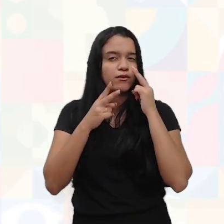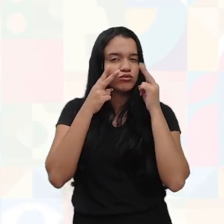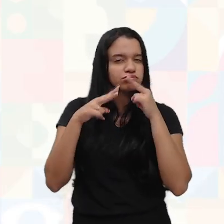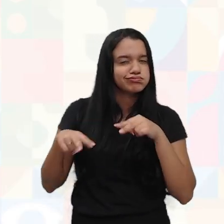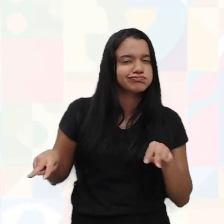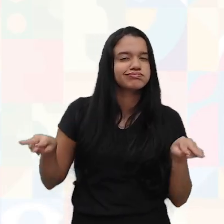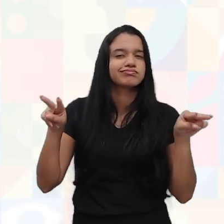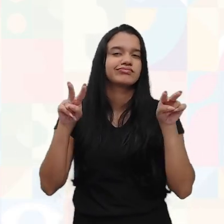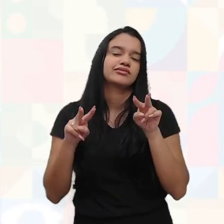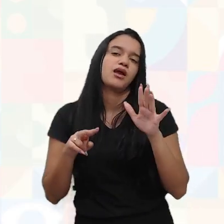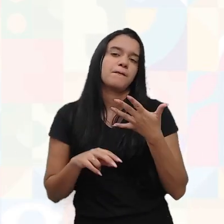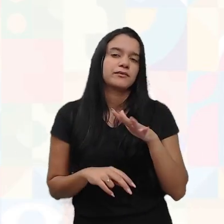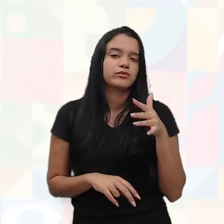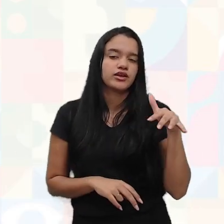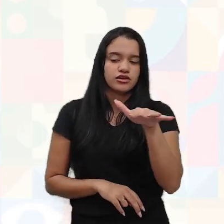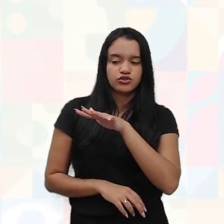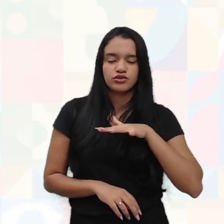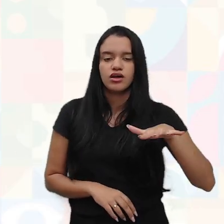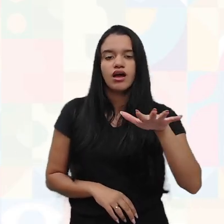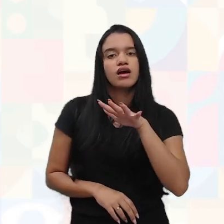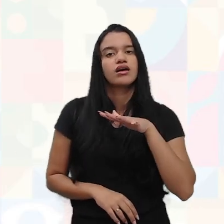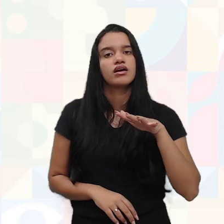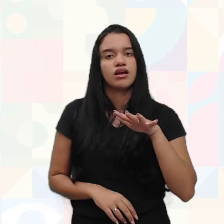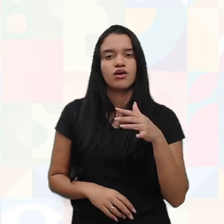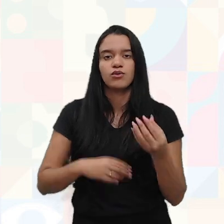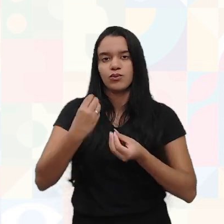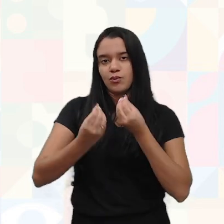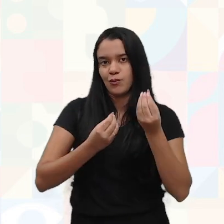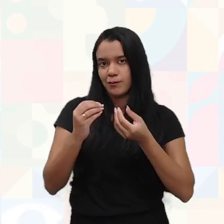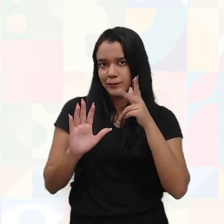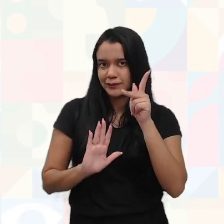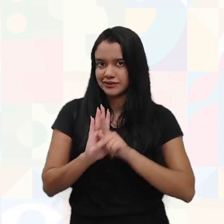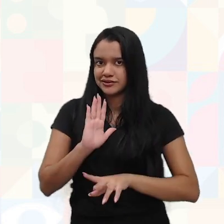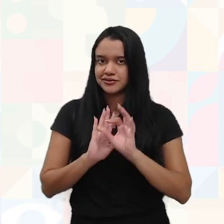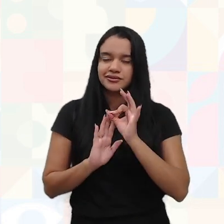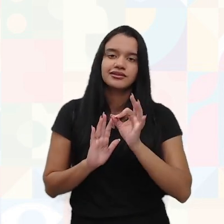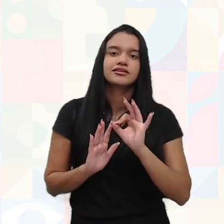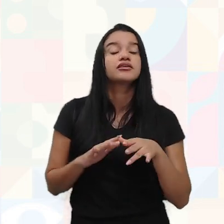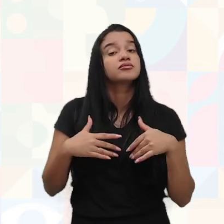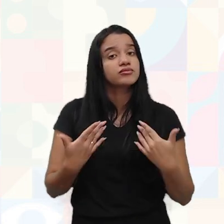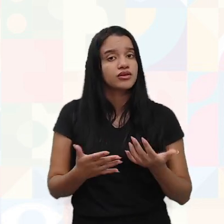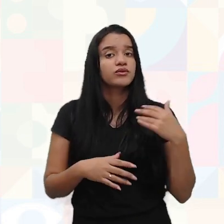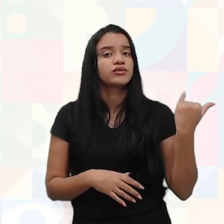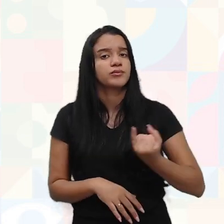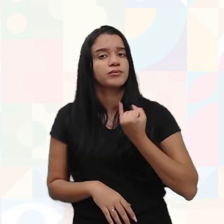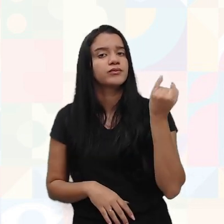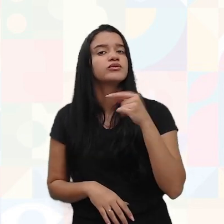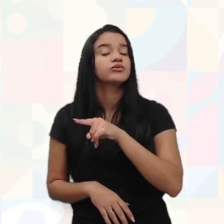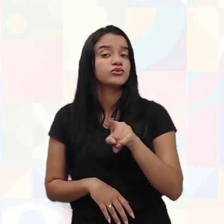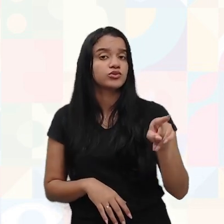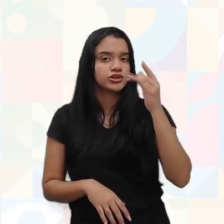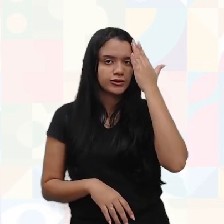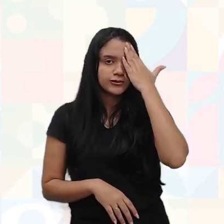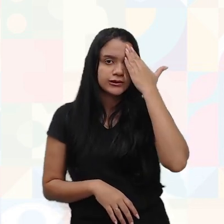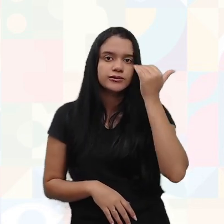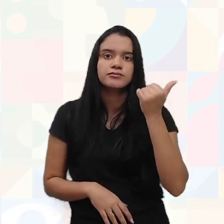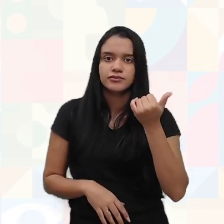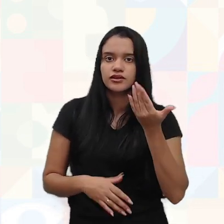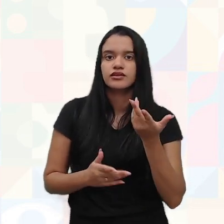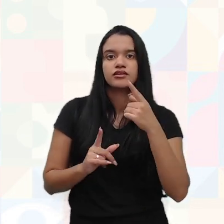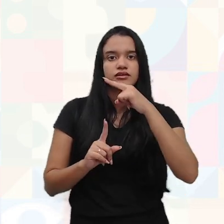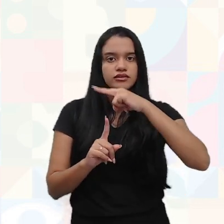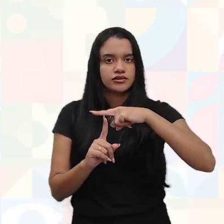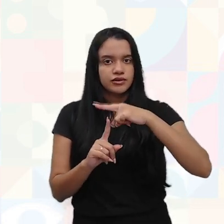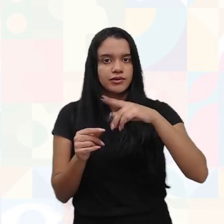visão mais ou menos geral de como vai ser esse projeto. Então é muito importante que você tenha em mente esse tipo